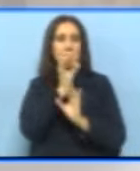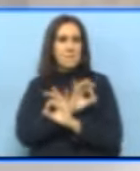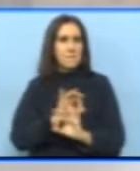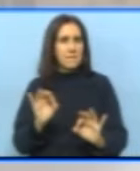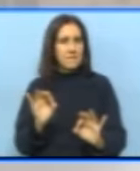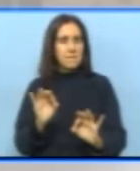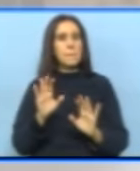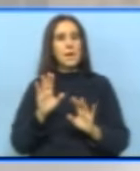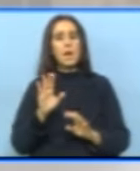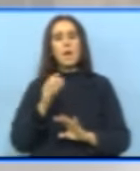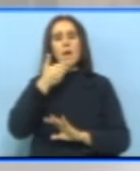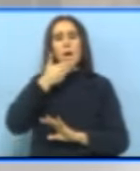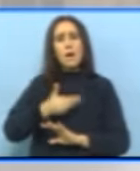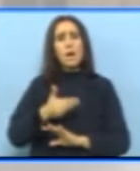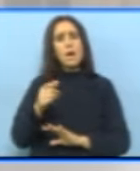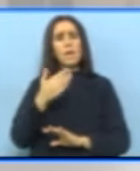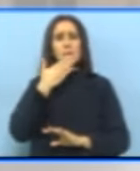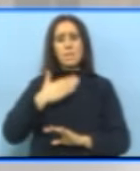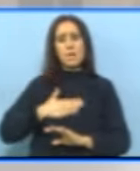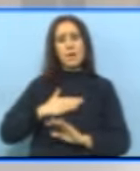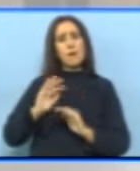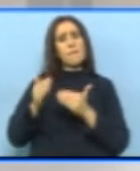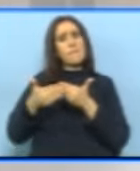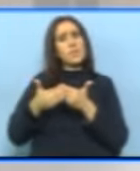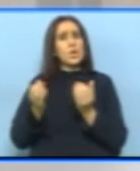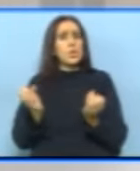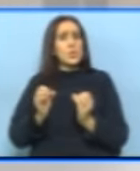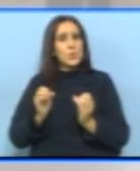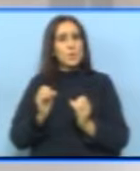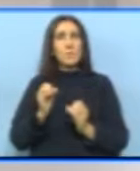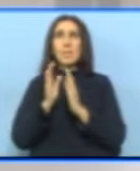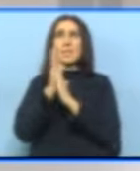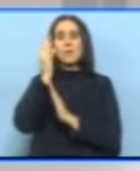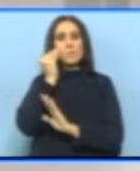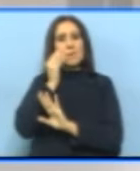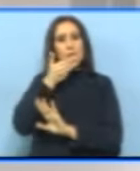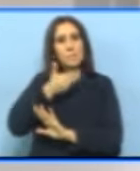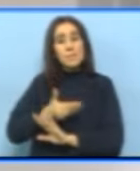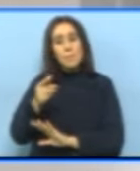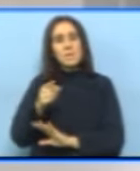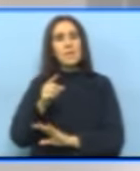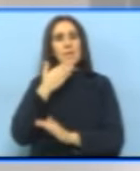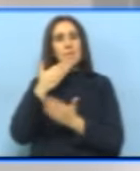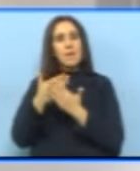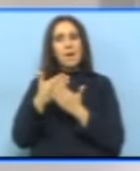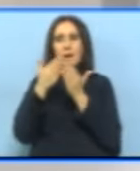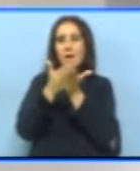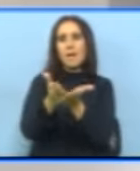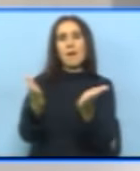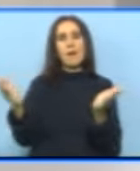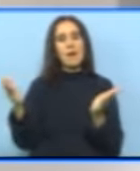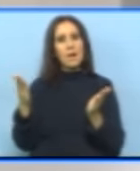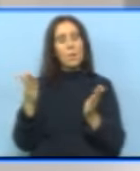maravilhosa, mas uma experiência que não os deixou fechados, como são sempre as experiências de Deus, mas abriu-os para uma paixão pela